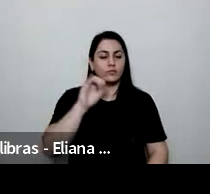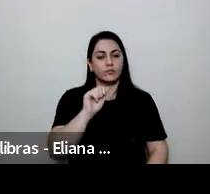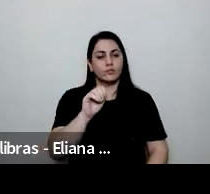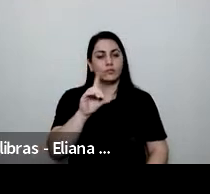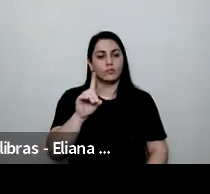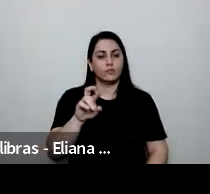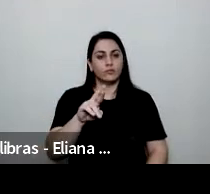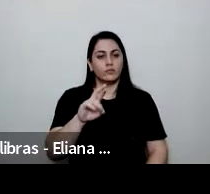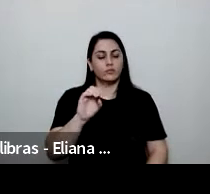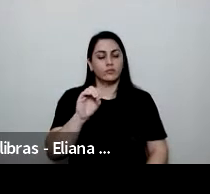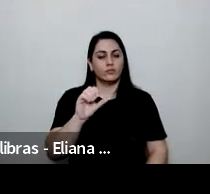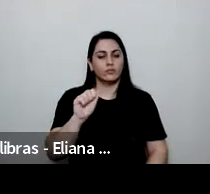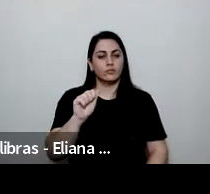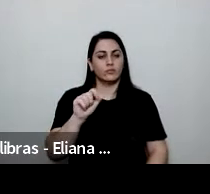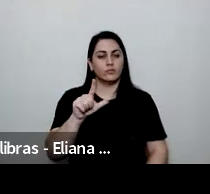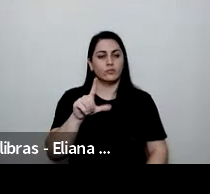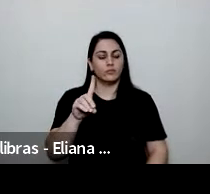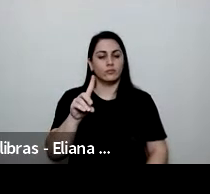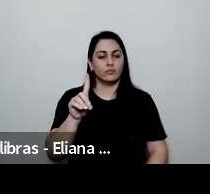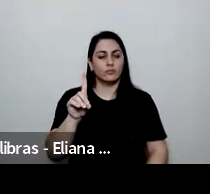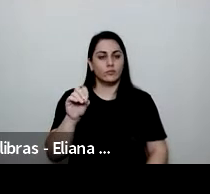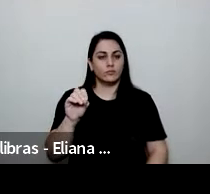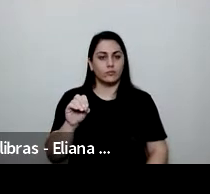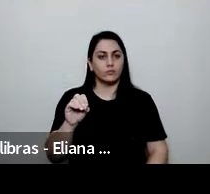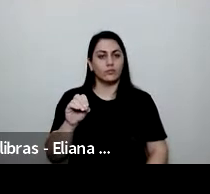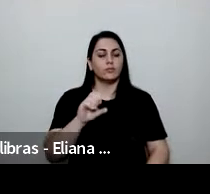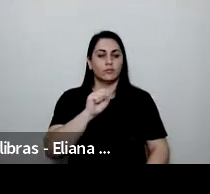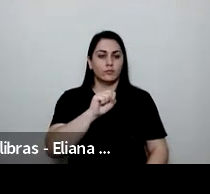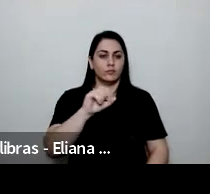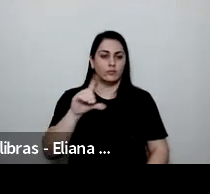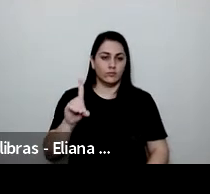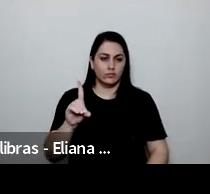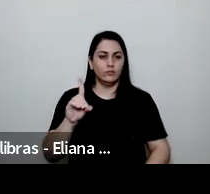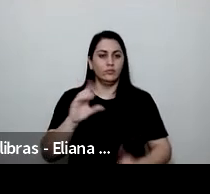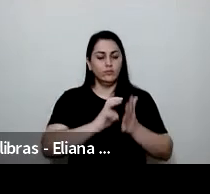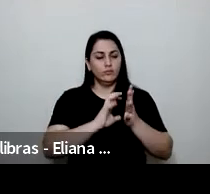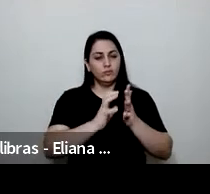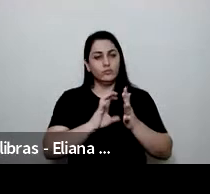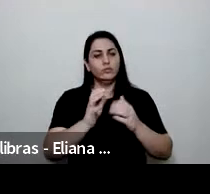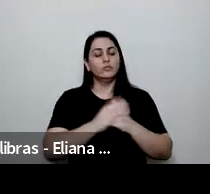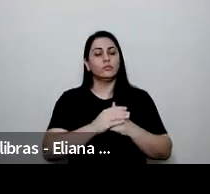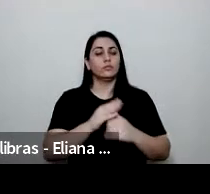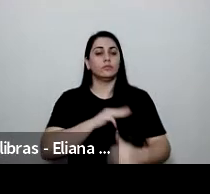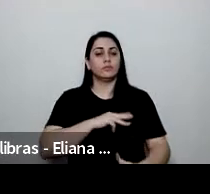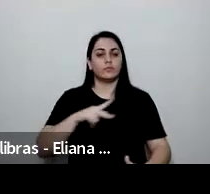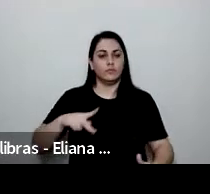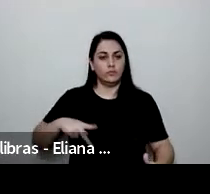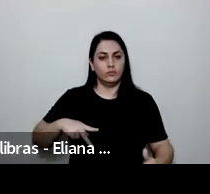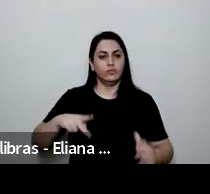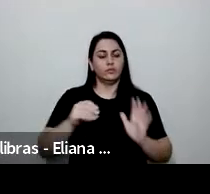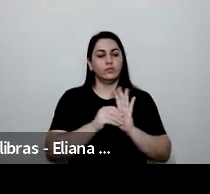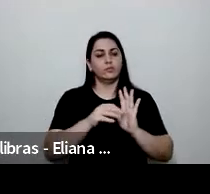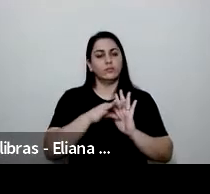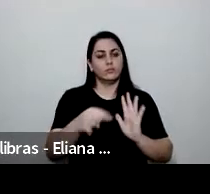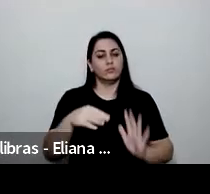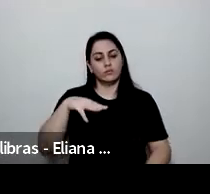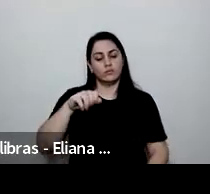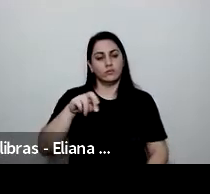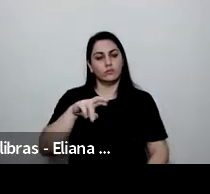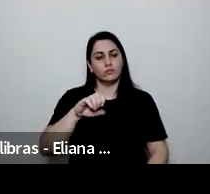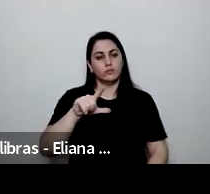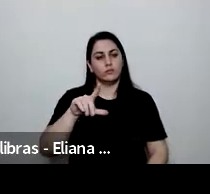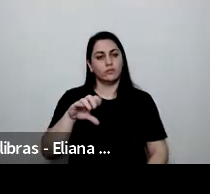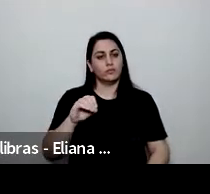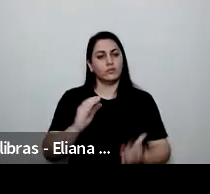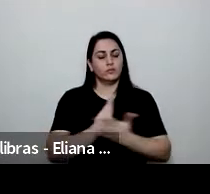Santos Benício o diretório Estadual do Partido Solidariedade SB parecer do Ministério Público eleitoral é medido pelo procurador Marcelo Santos Correa